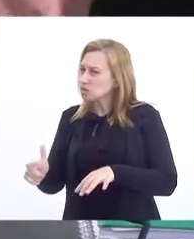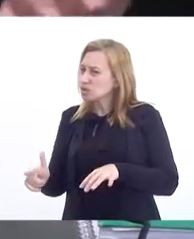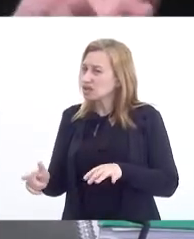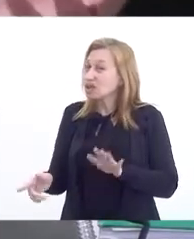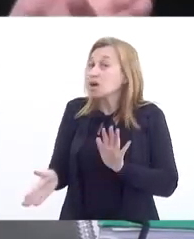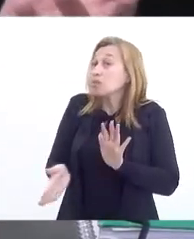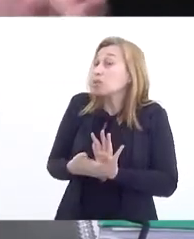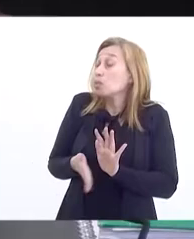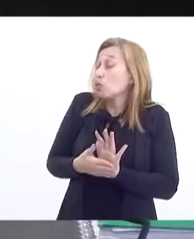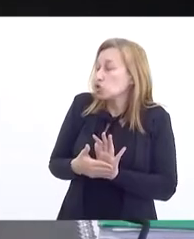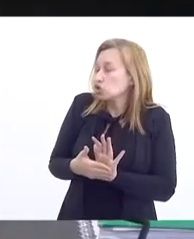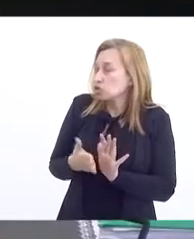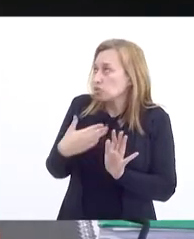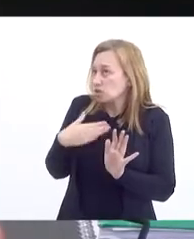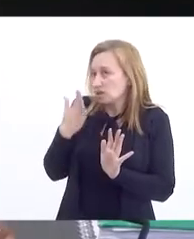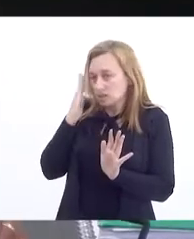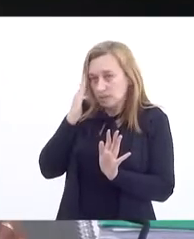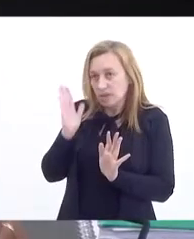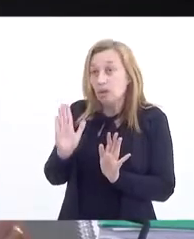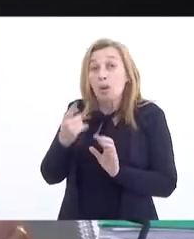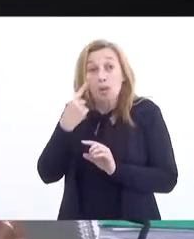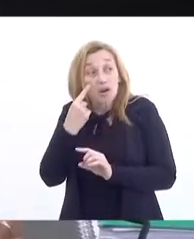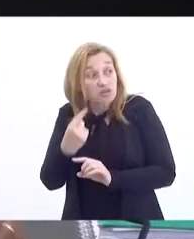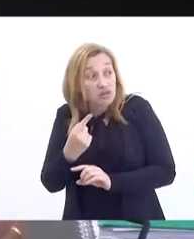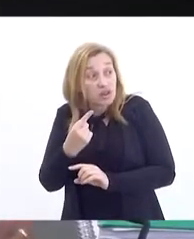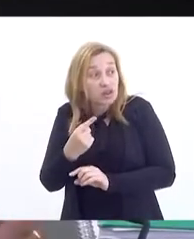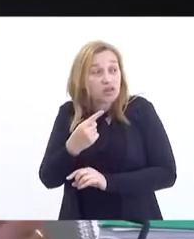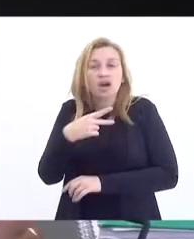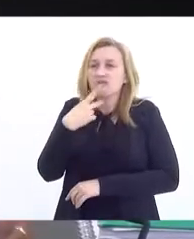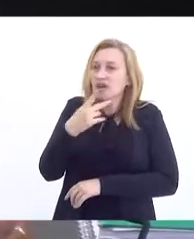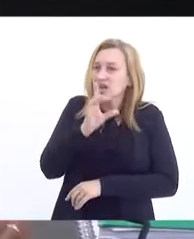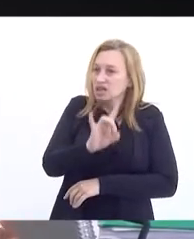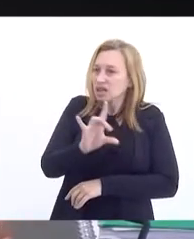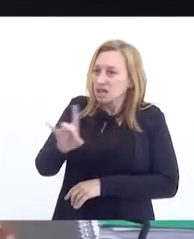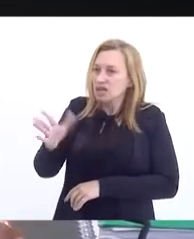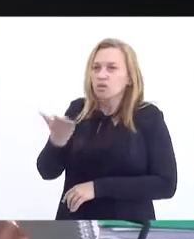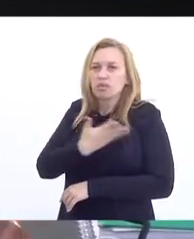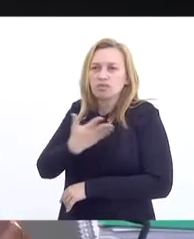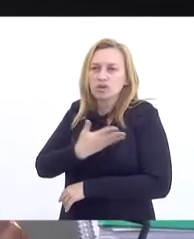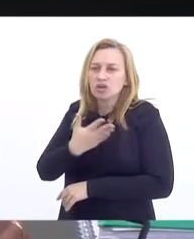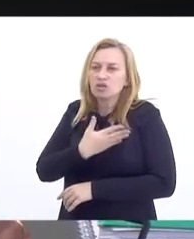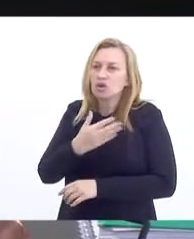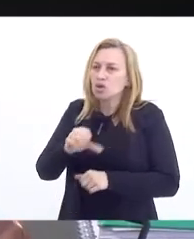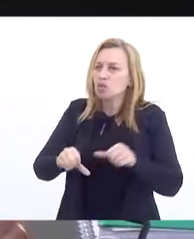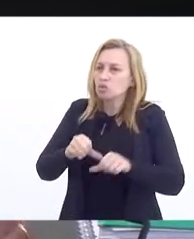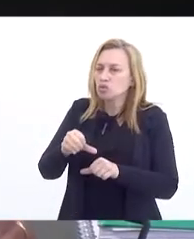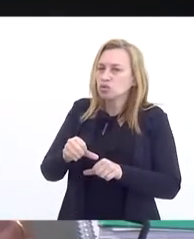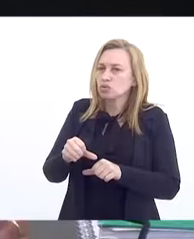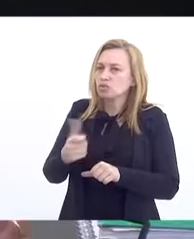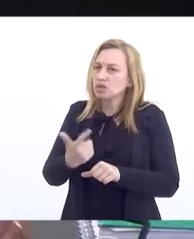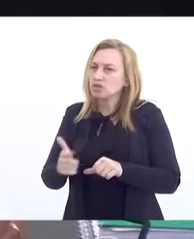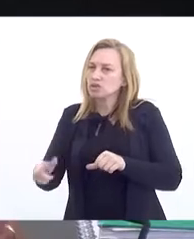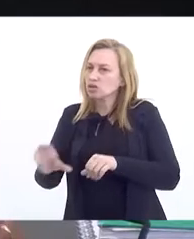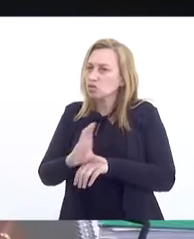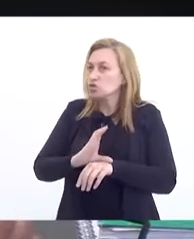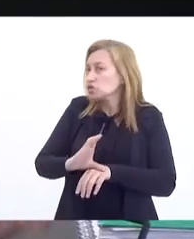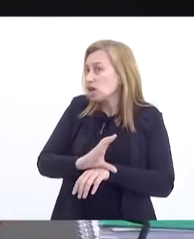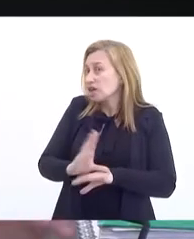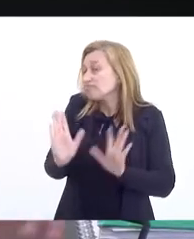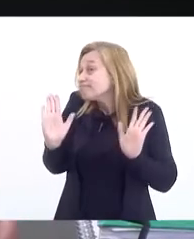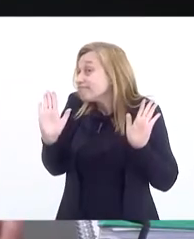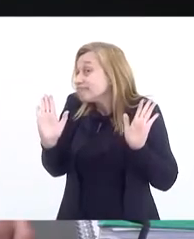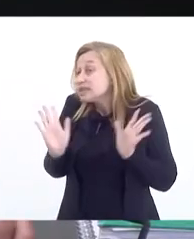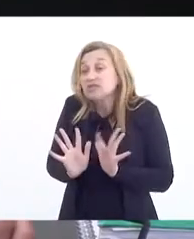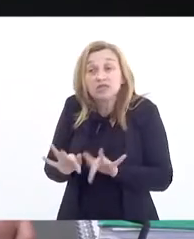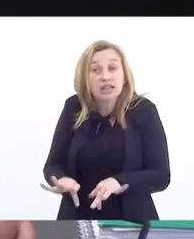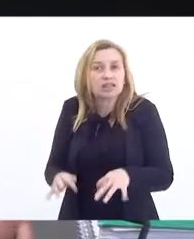entendimento, isso que eu deixo claro. Tendo em vista a colocação dos meus colegas, eu mudo meu parecer para a inconstitucionalidade e a gente